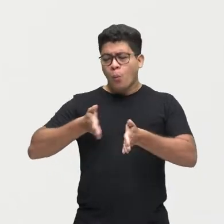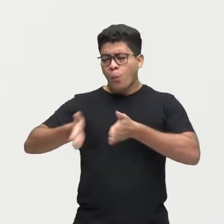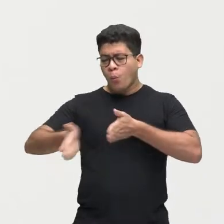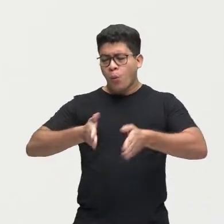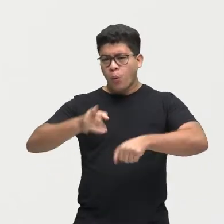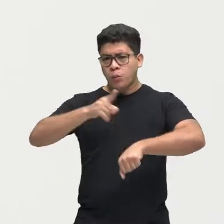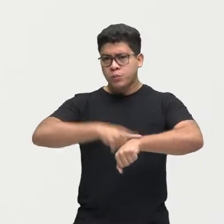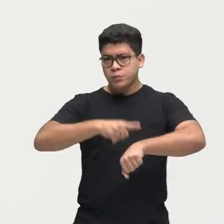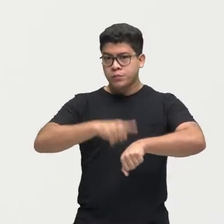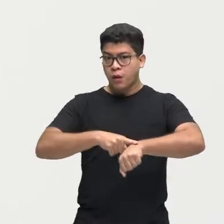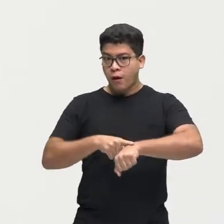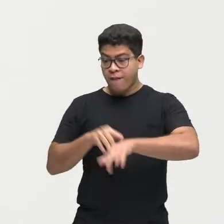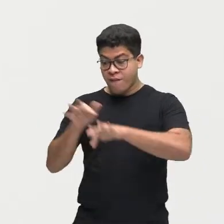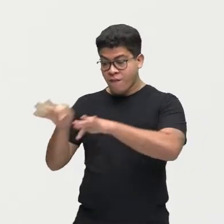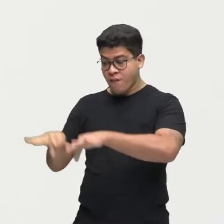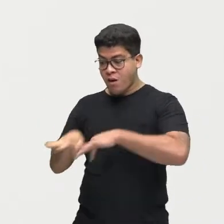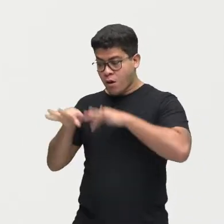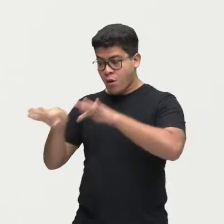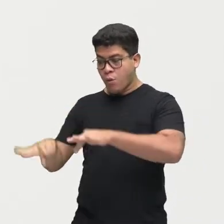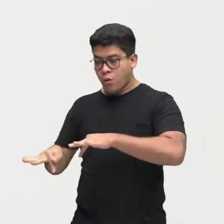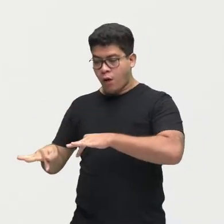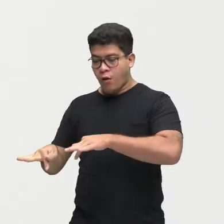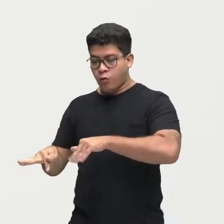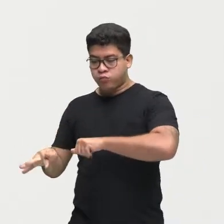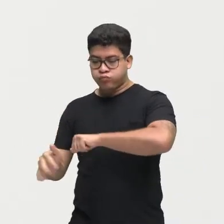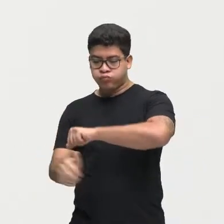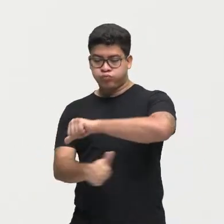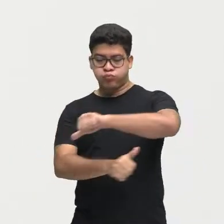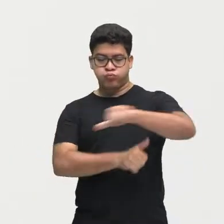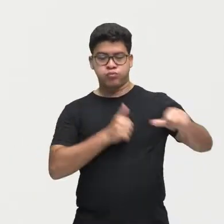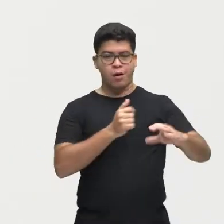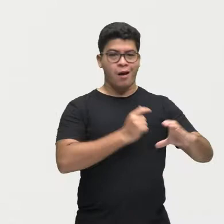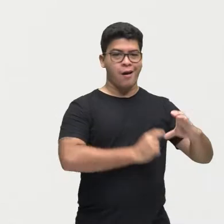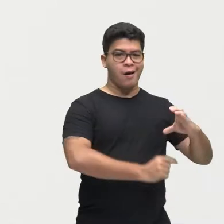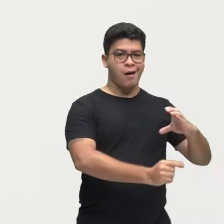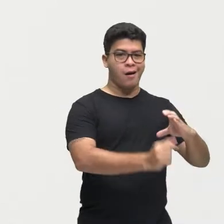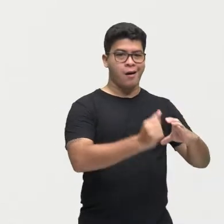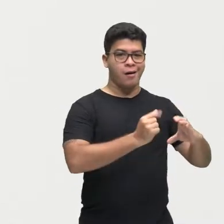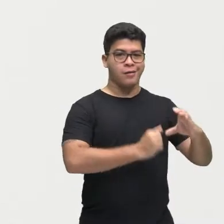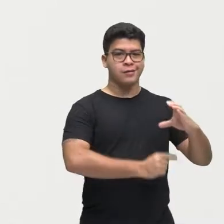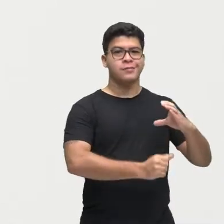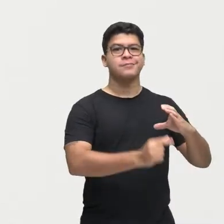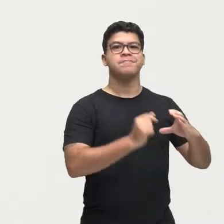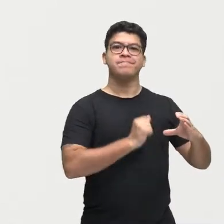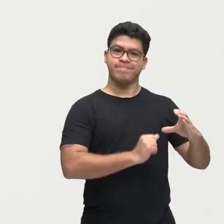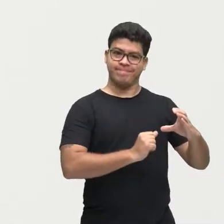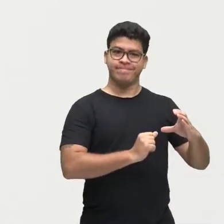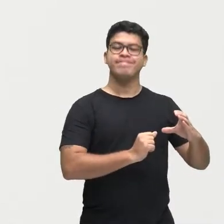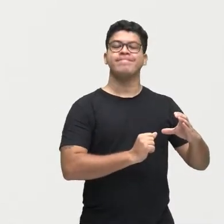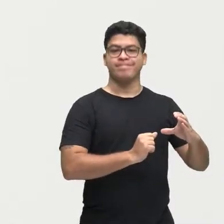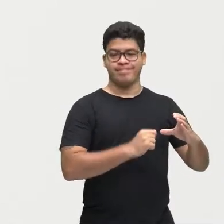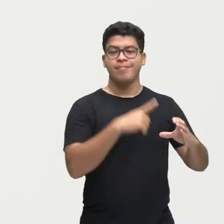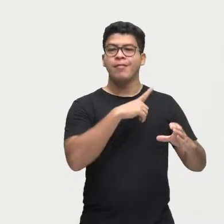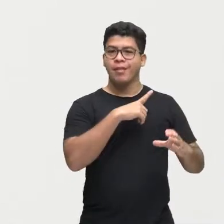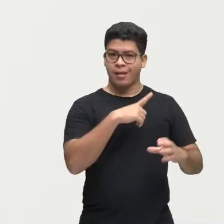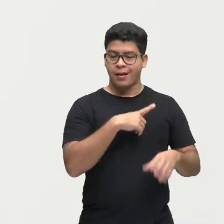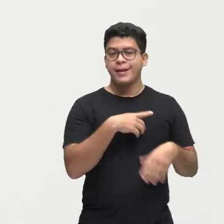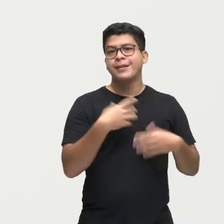entre o feudalismo e agora para o capitalismo. Os reis, eles vão deixar de